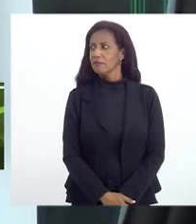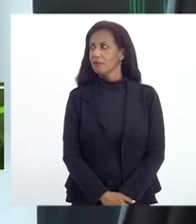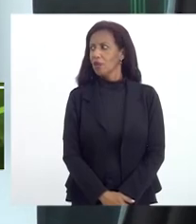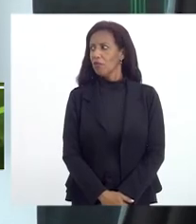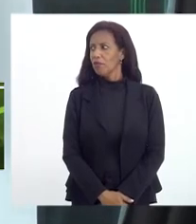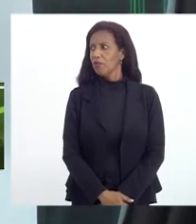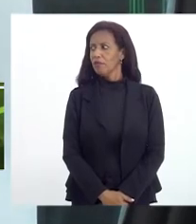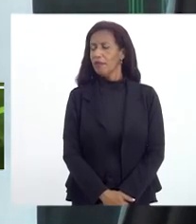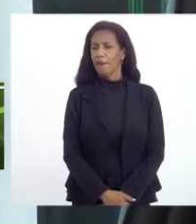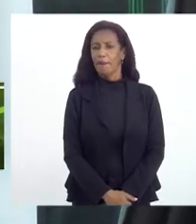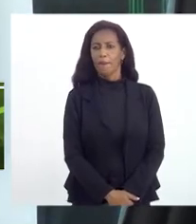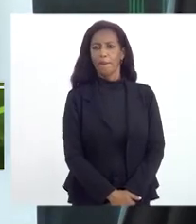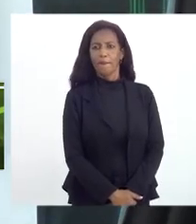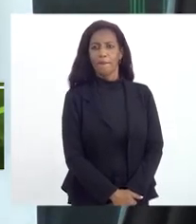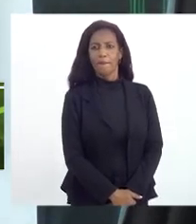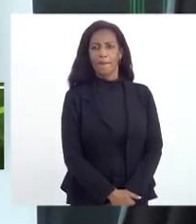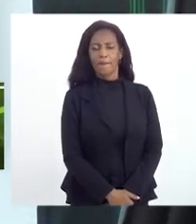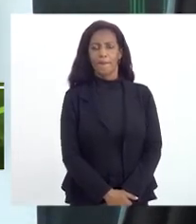Passaram-se 19.